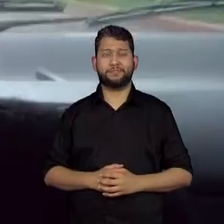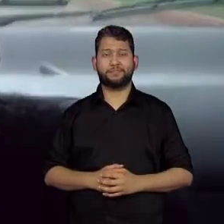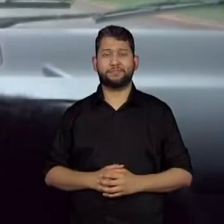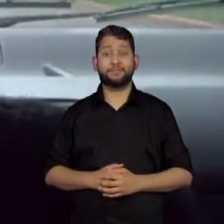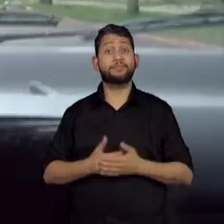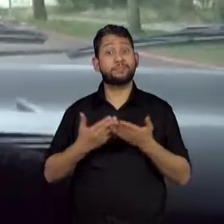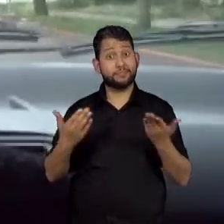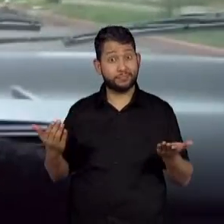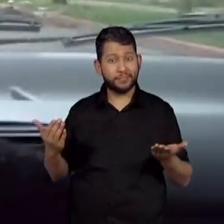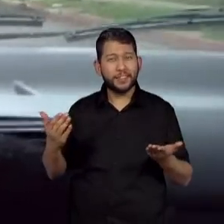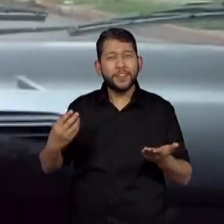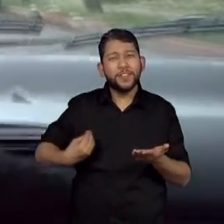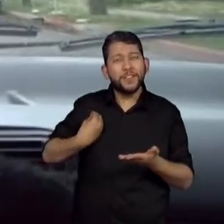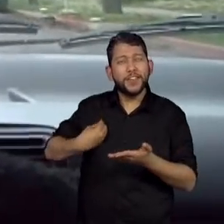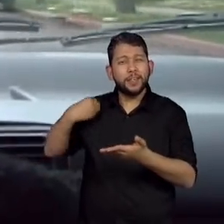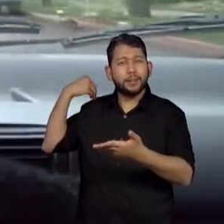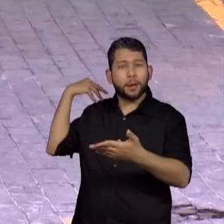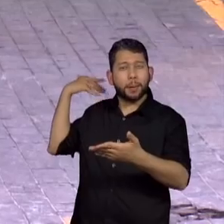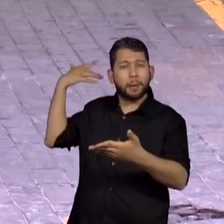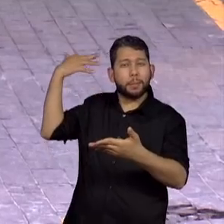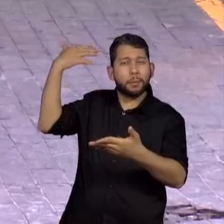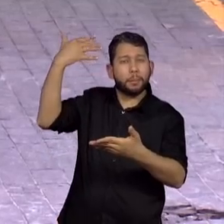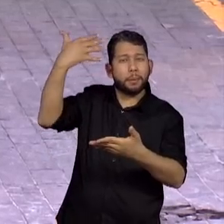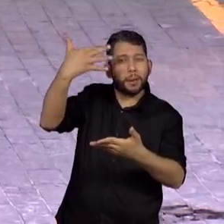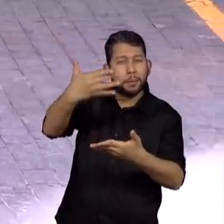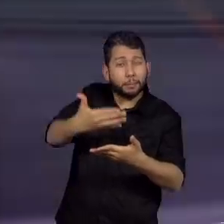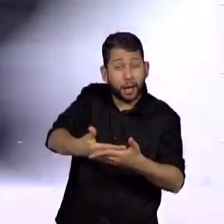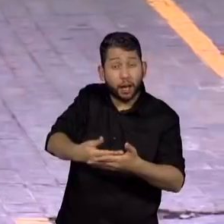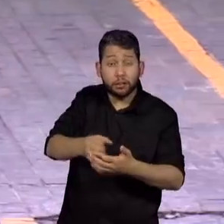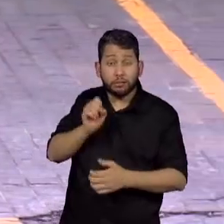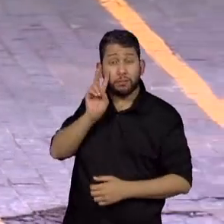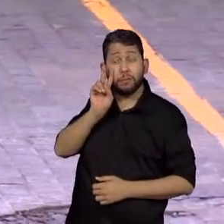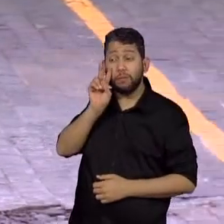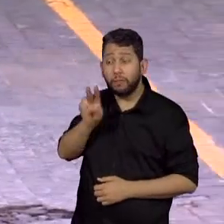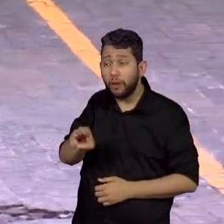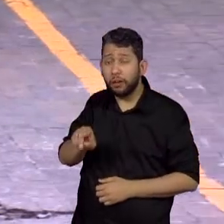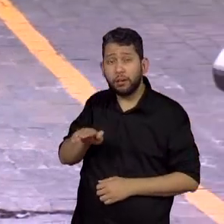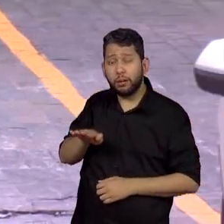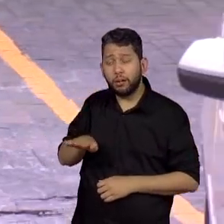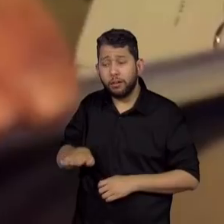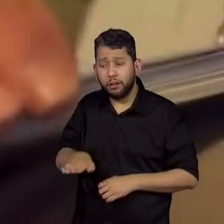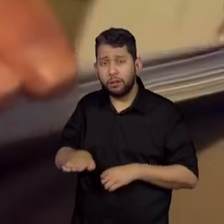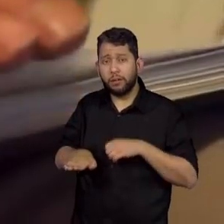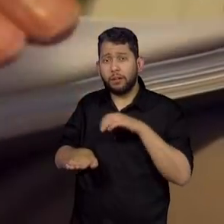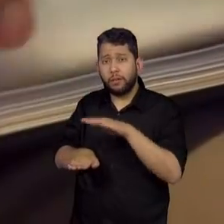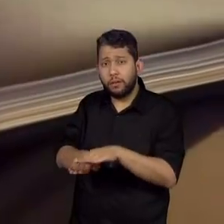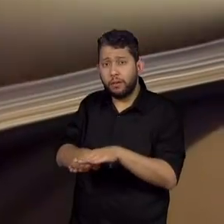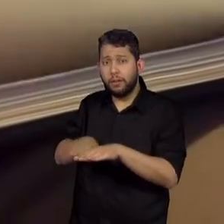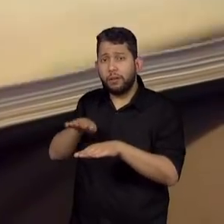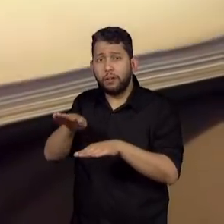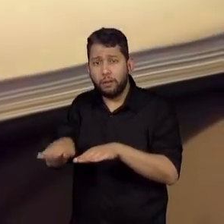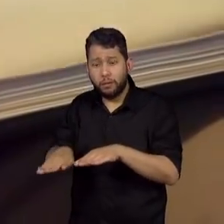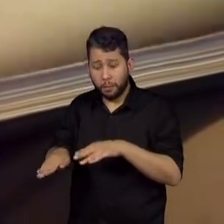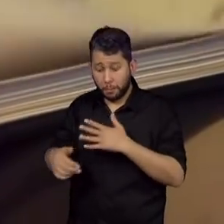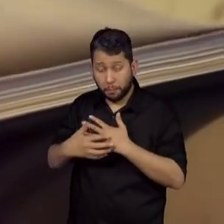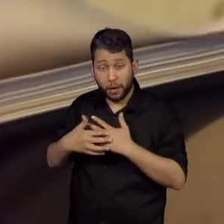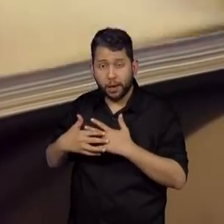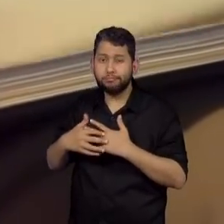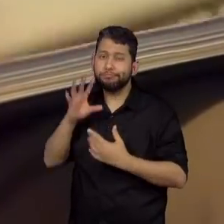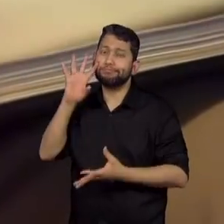Uma longa história de vida contada também por meio de passos lentos ou mãos marcadas pelo